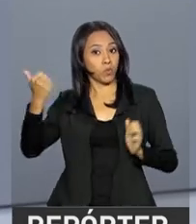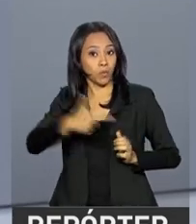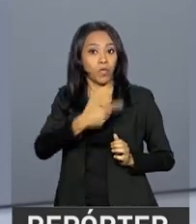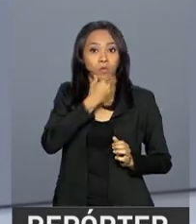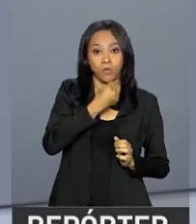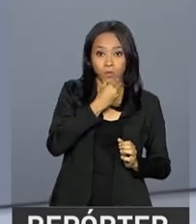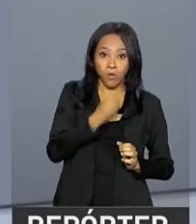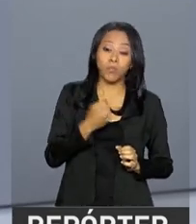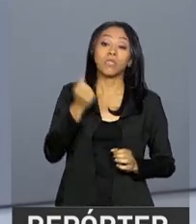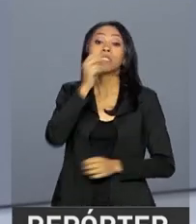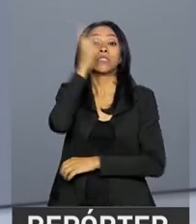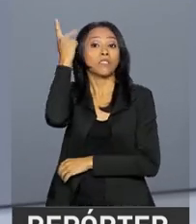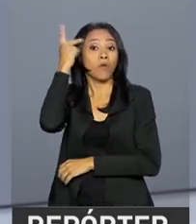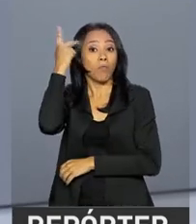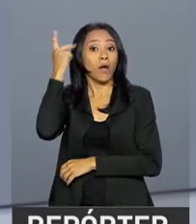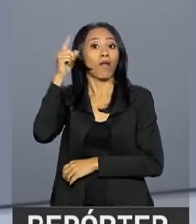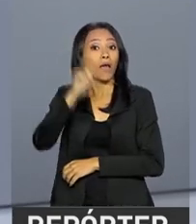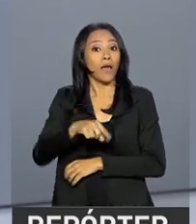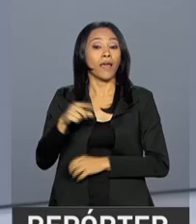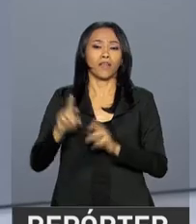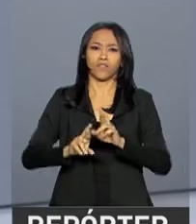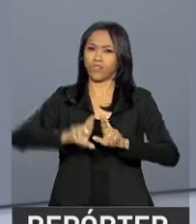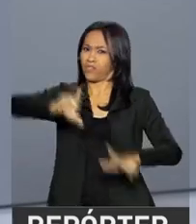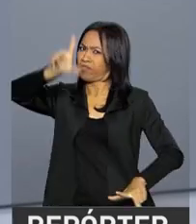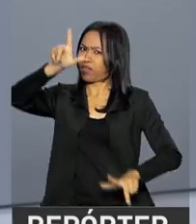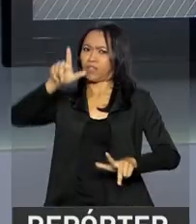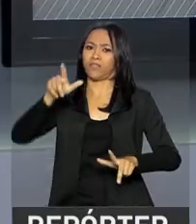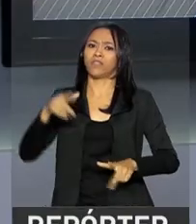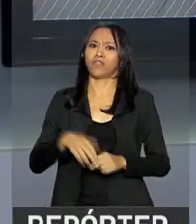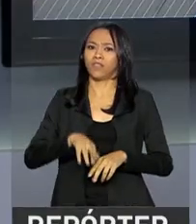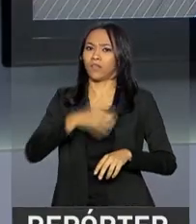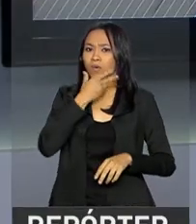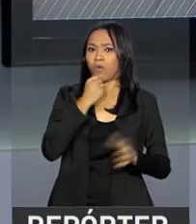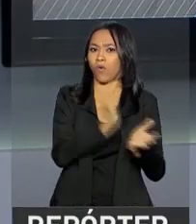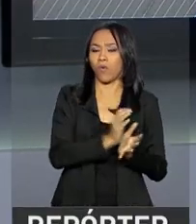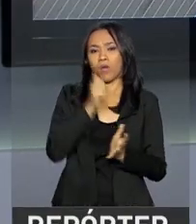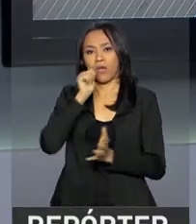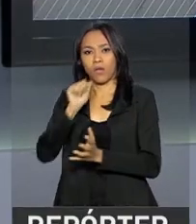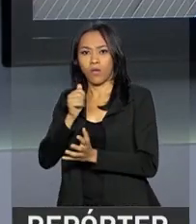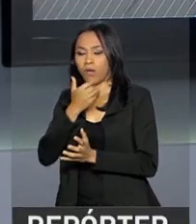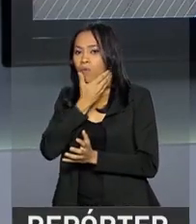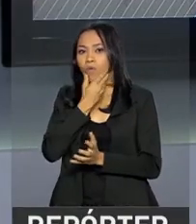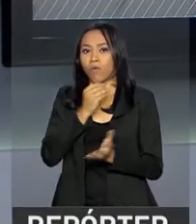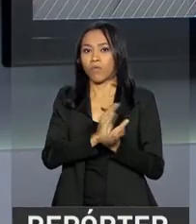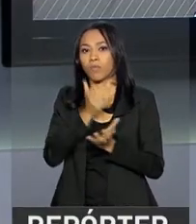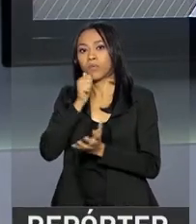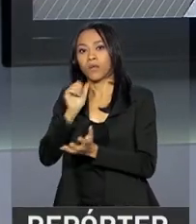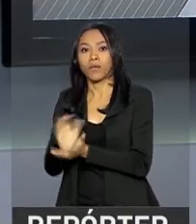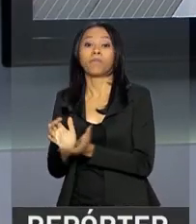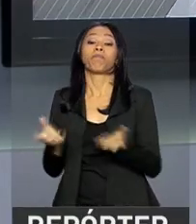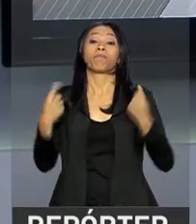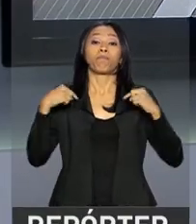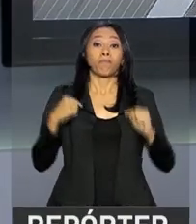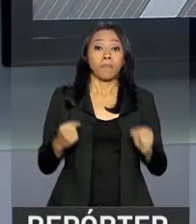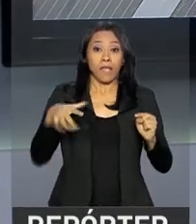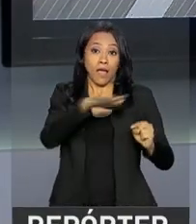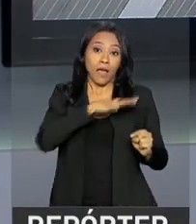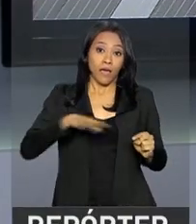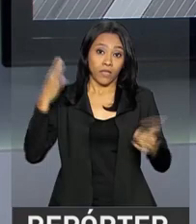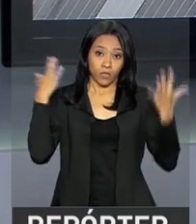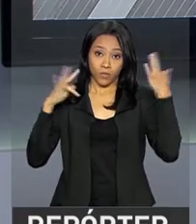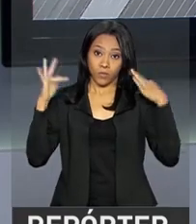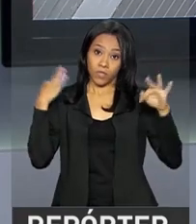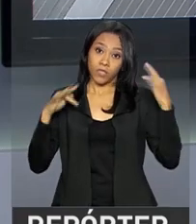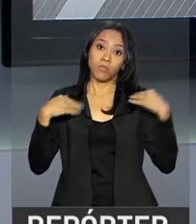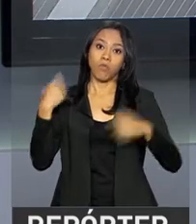é o estado com a maior diferença salarial entre os gêneros. O setor de turismo movimentou mais de 530 bilhões